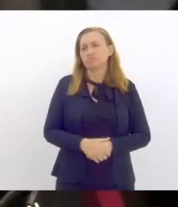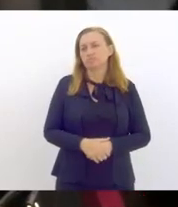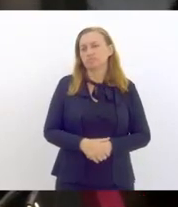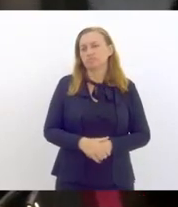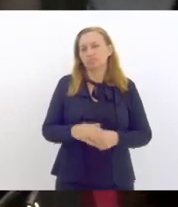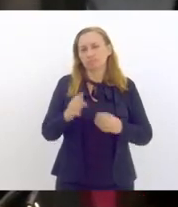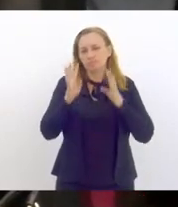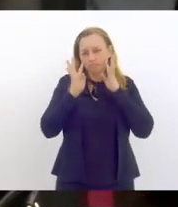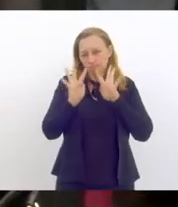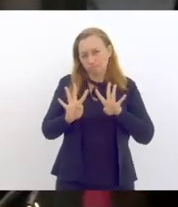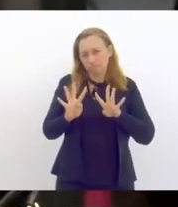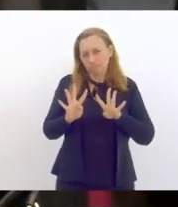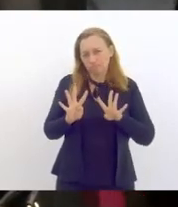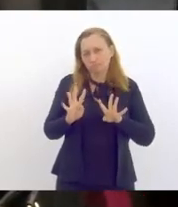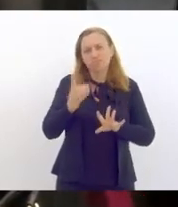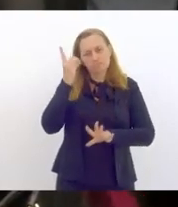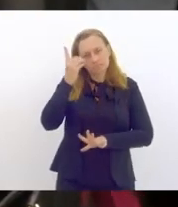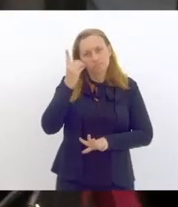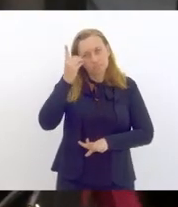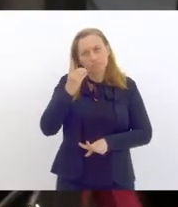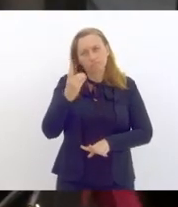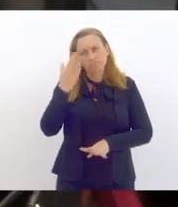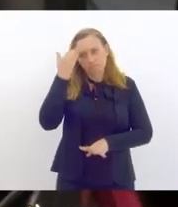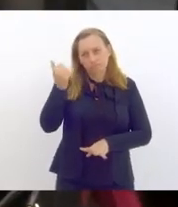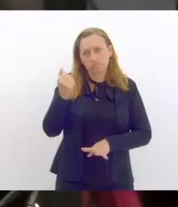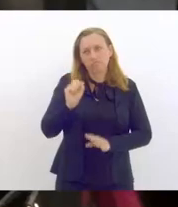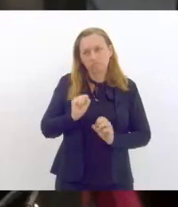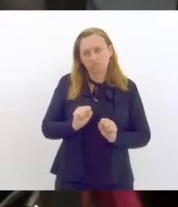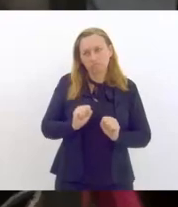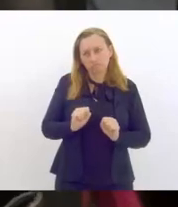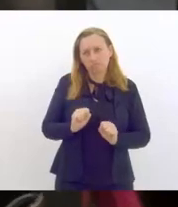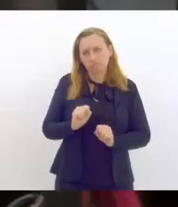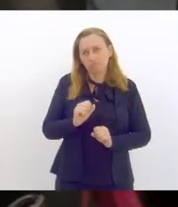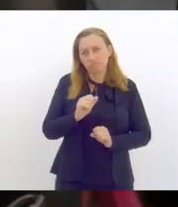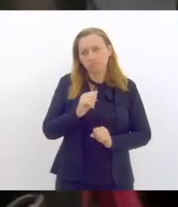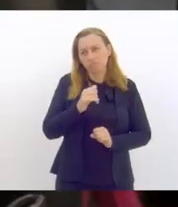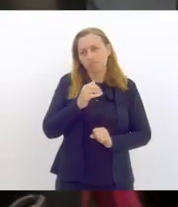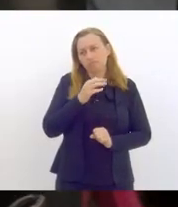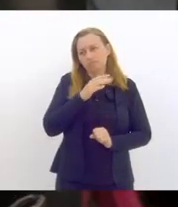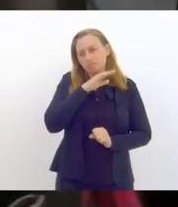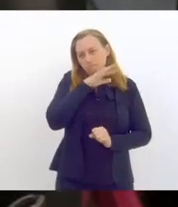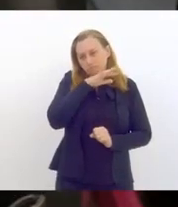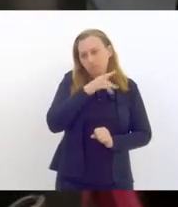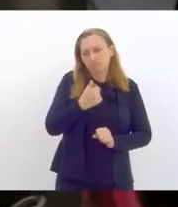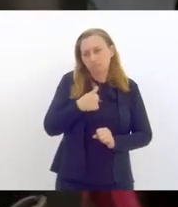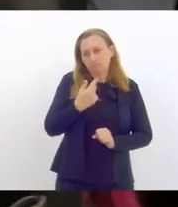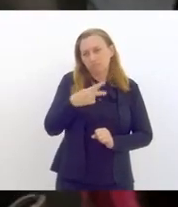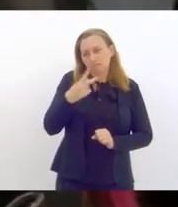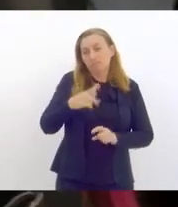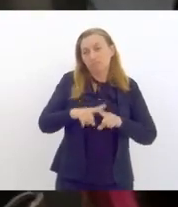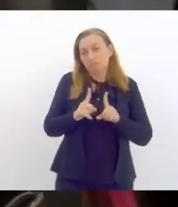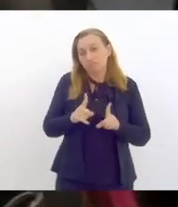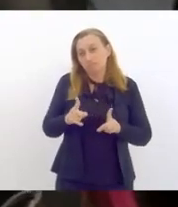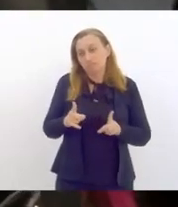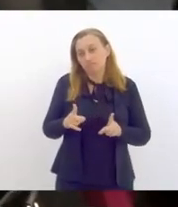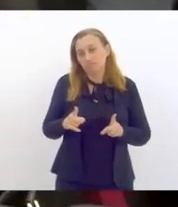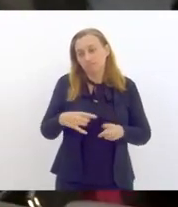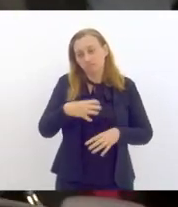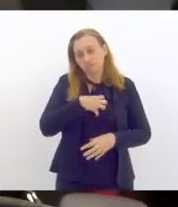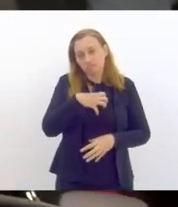sou prestasse atenção Deputado sabe eu acho que pode ser desagradável que eu tô falando mas eu me sinto no dever